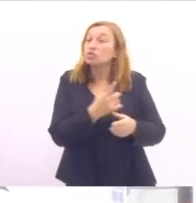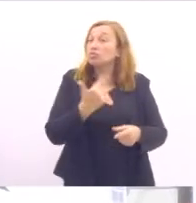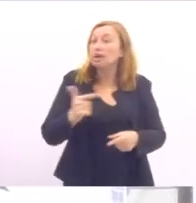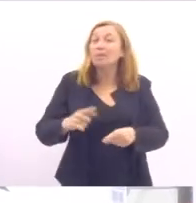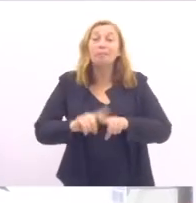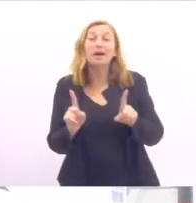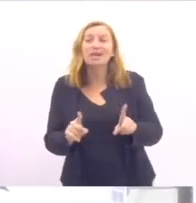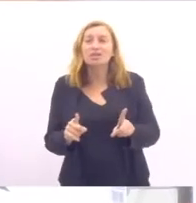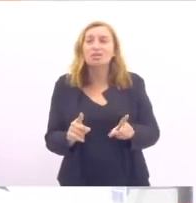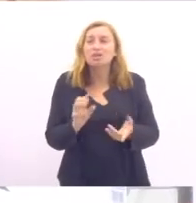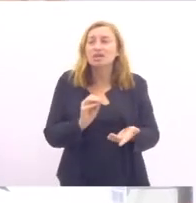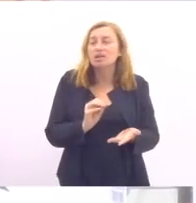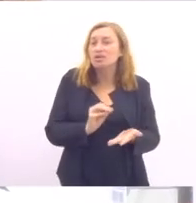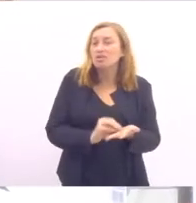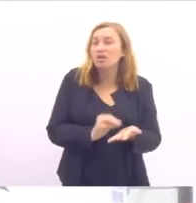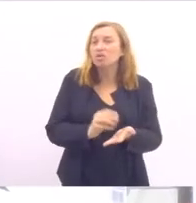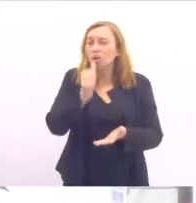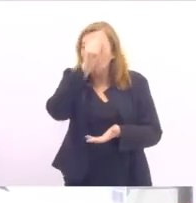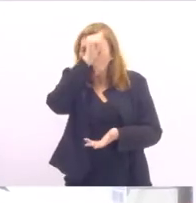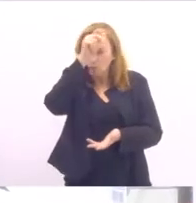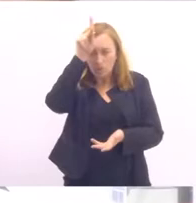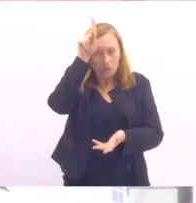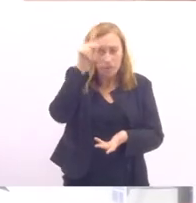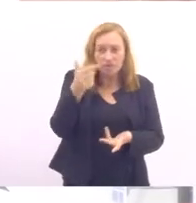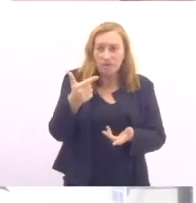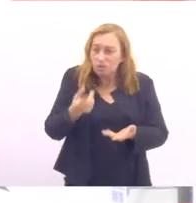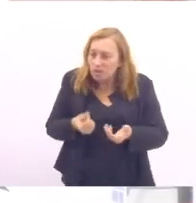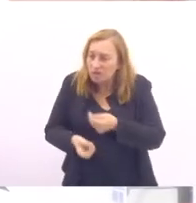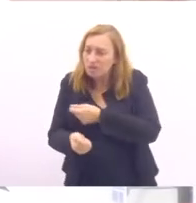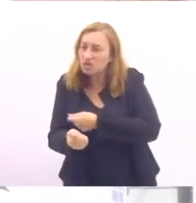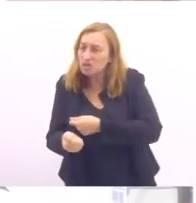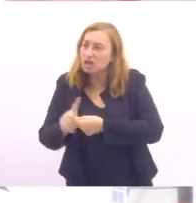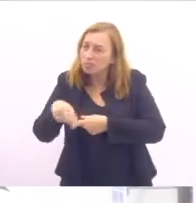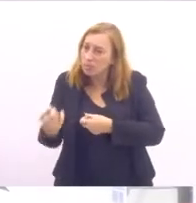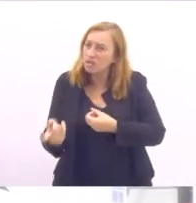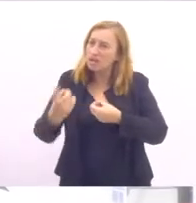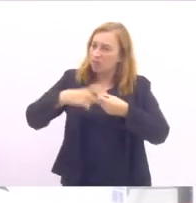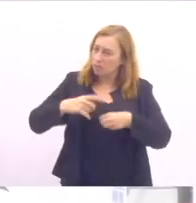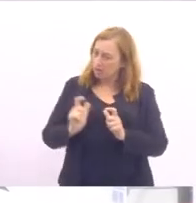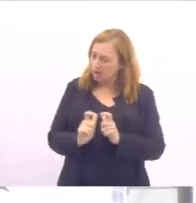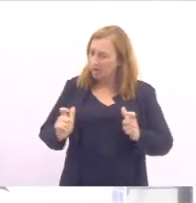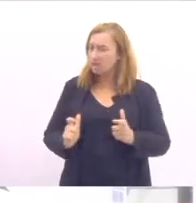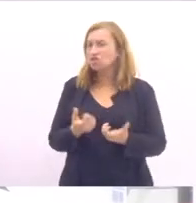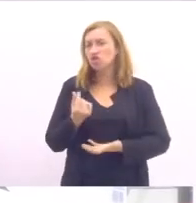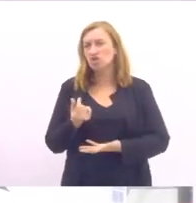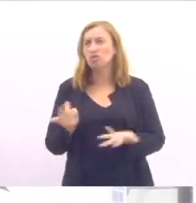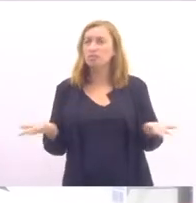que custa o município investir nisso? Depois ele vai ter um retorno muito grande. Bom,